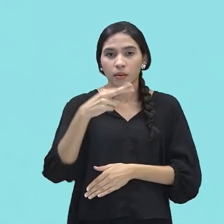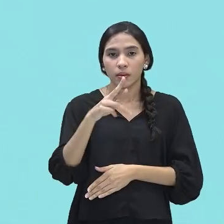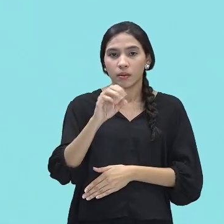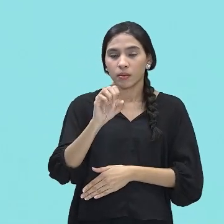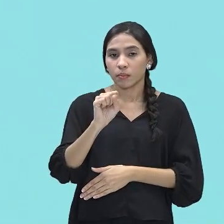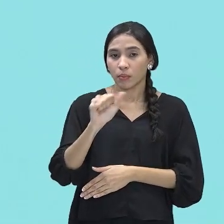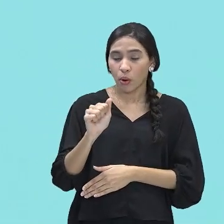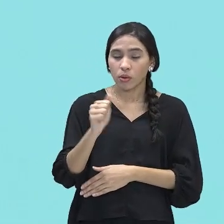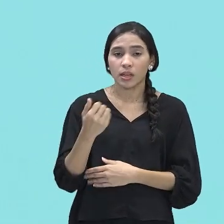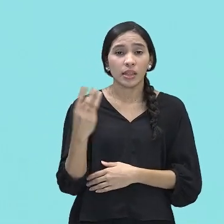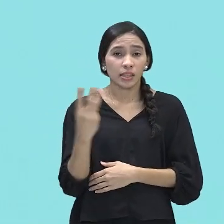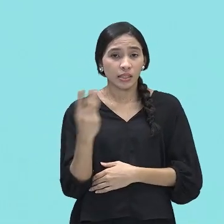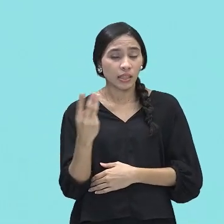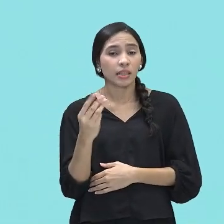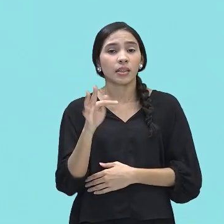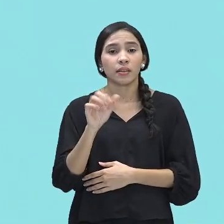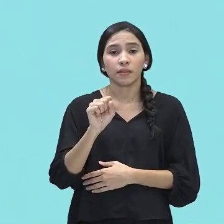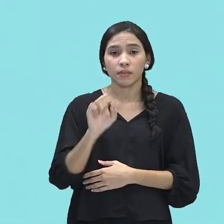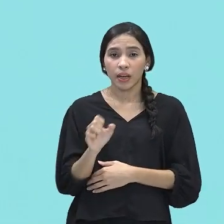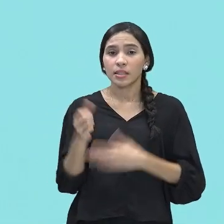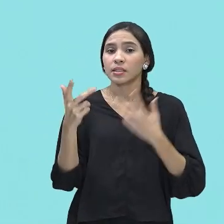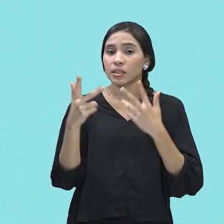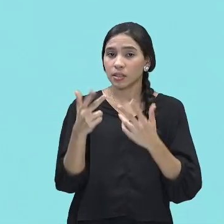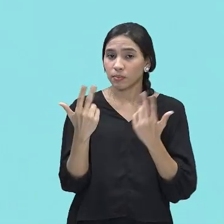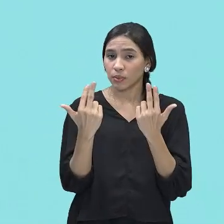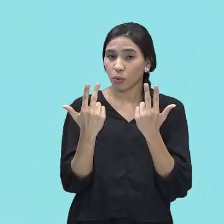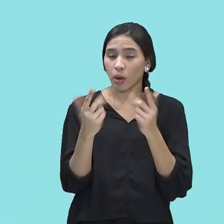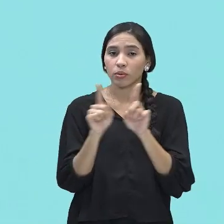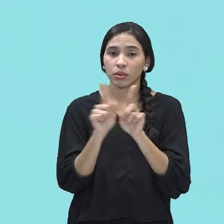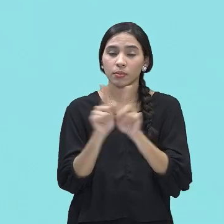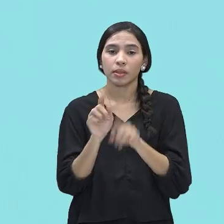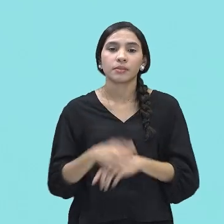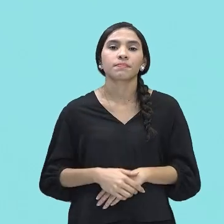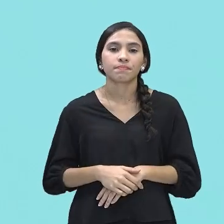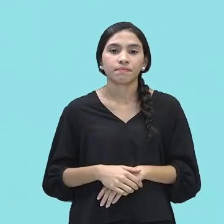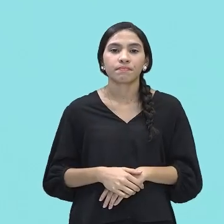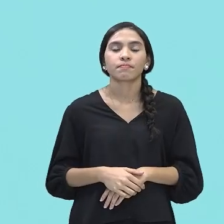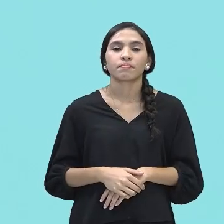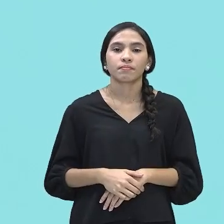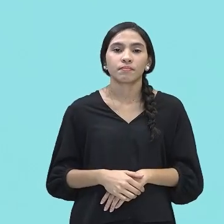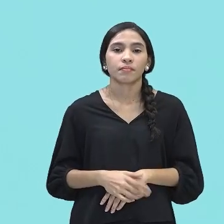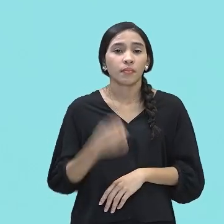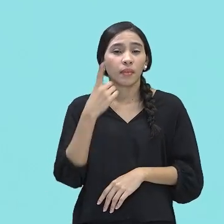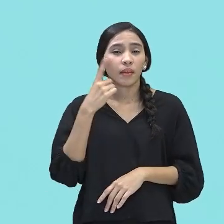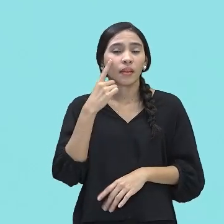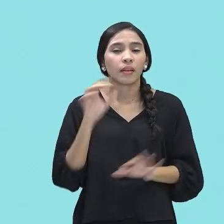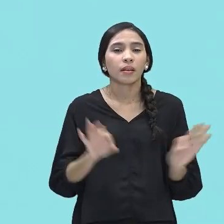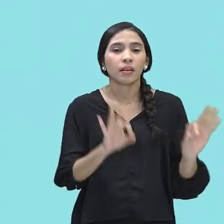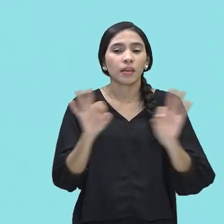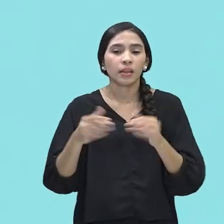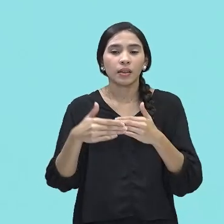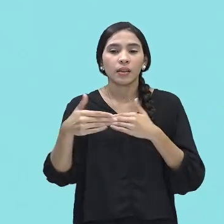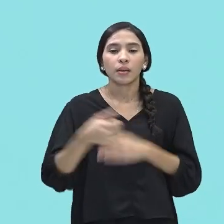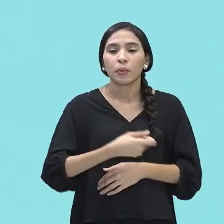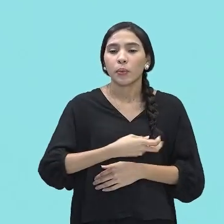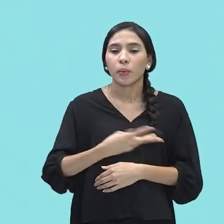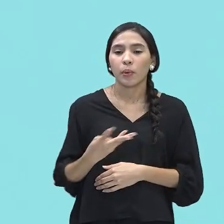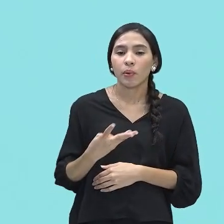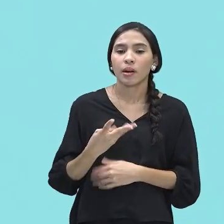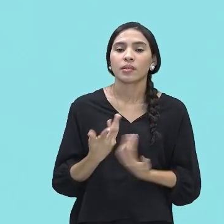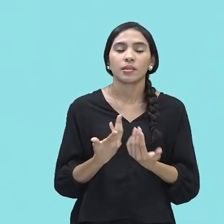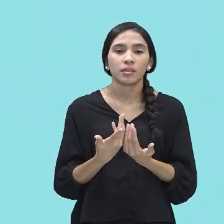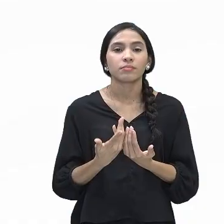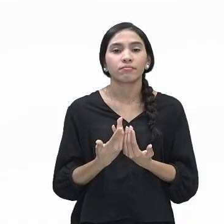para vocês que essa fase teve bastante produção em prosa. Então vamos verificar quantas prosas, né, fizeram aí na